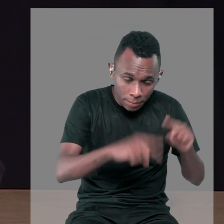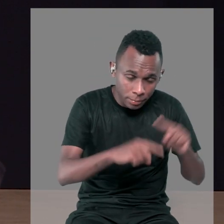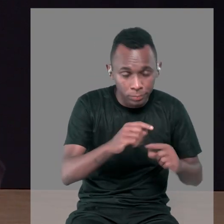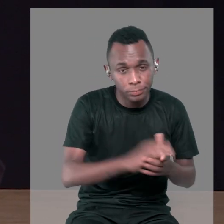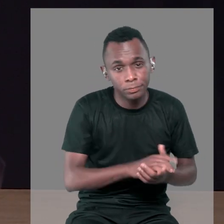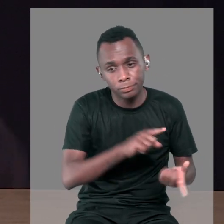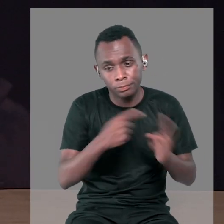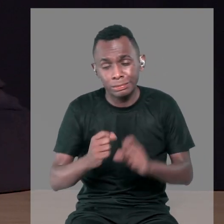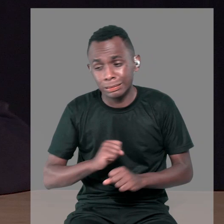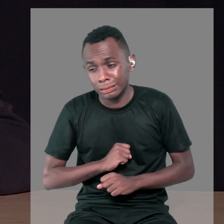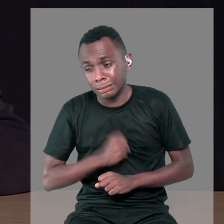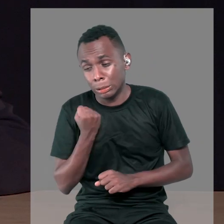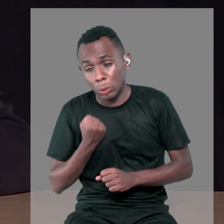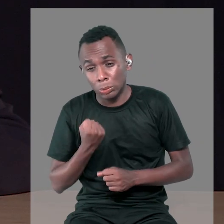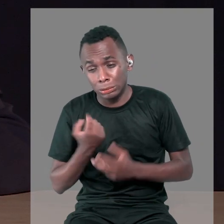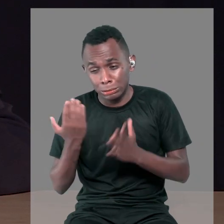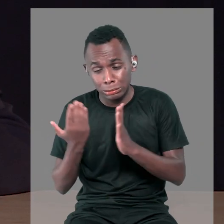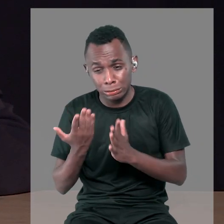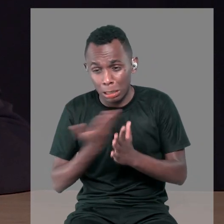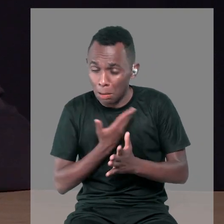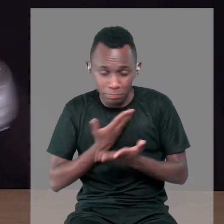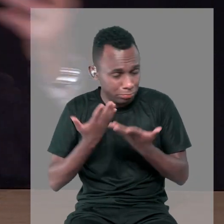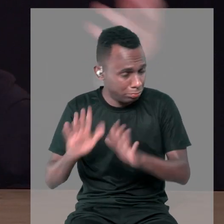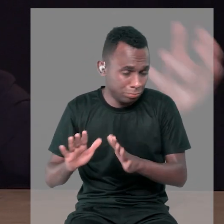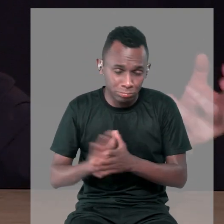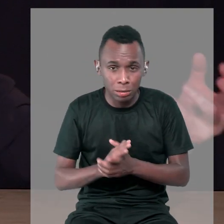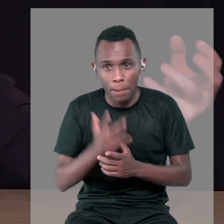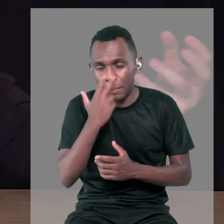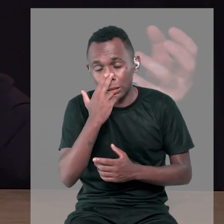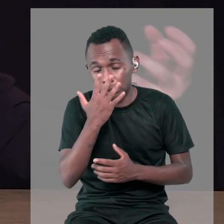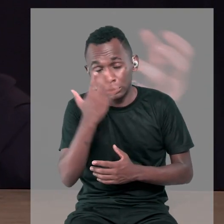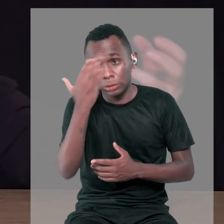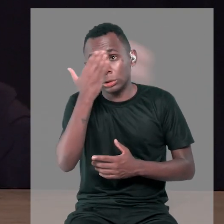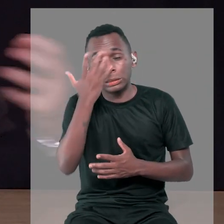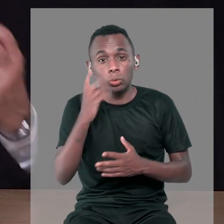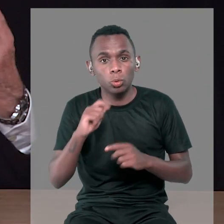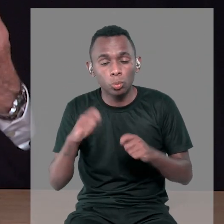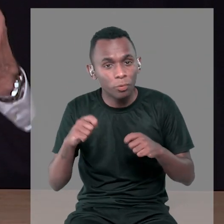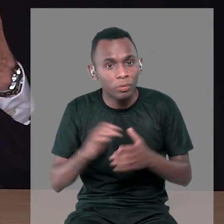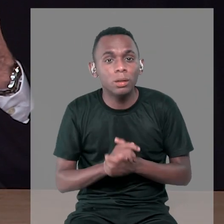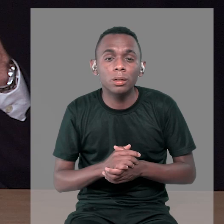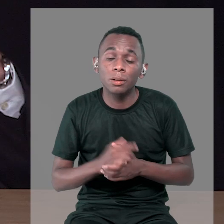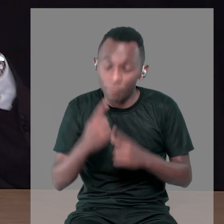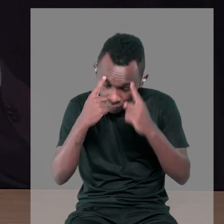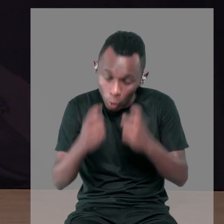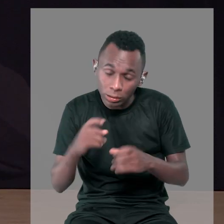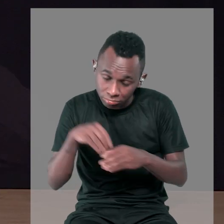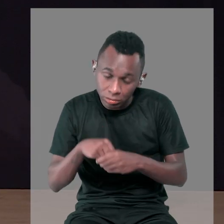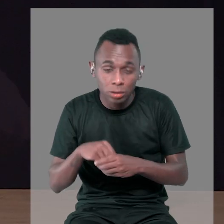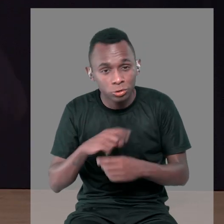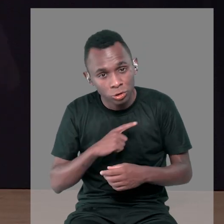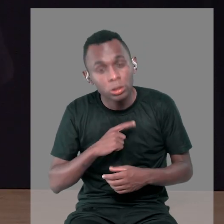O ódio e a inimizade, que deve ser considerado um instinto cego. Sobre isso nós falamos um pouquinho, dessa presença da violência. Para ele,